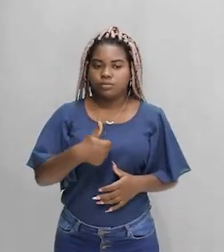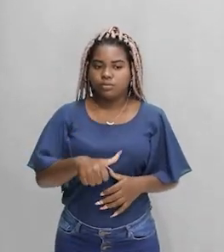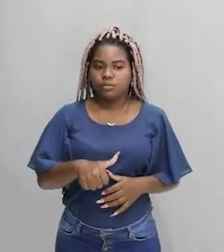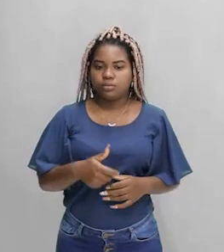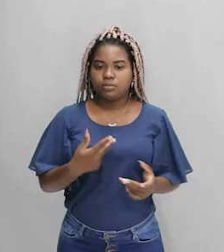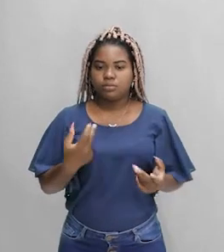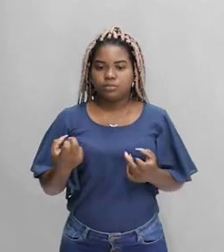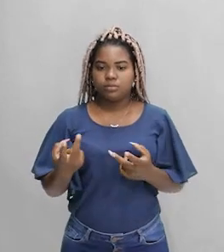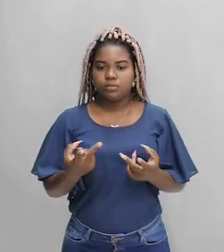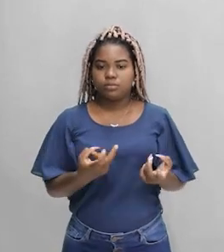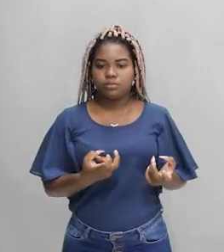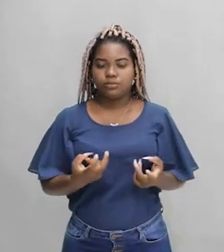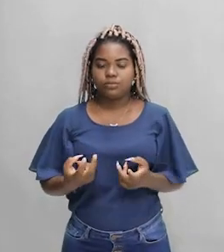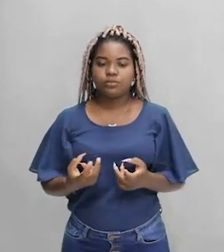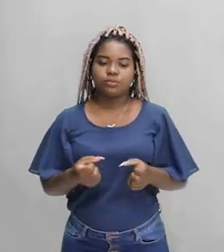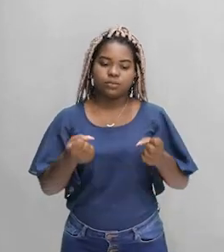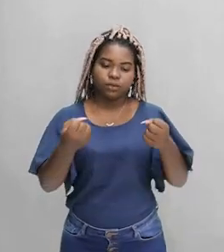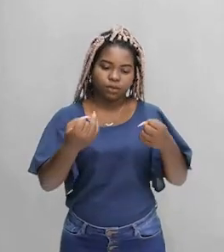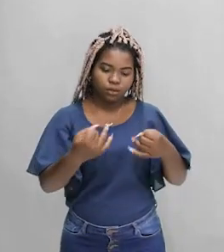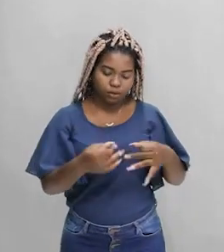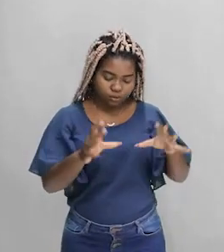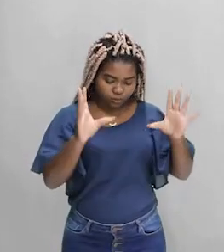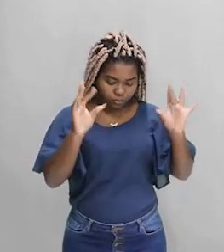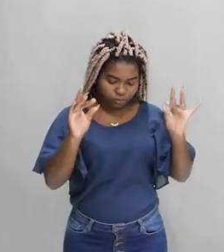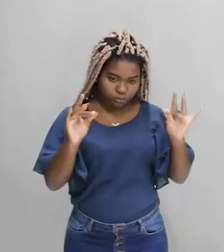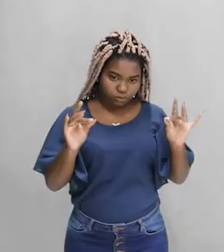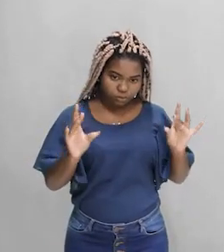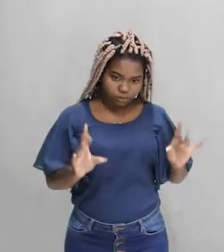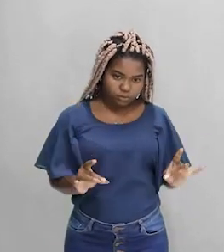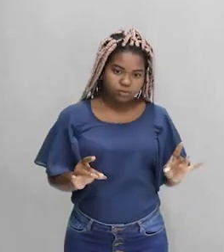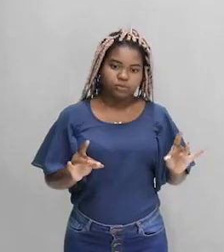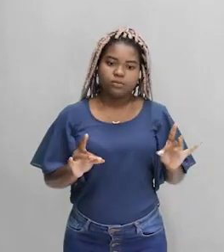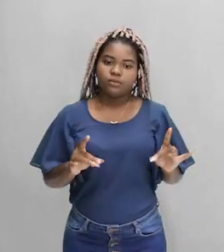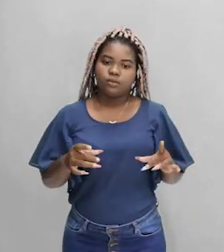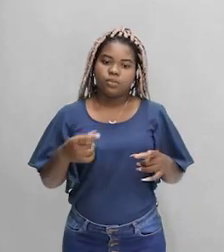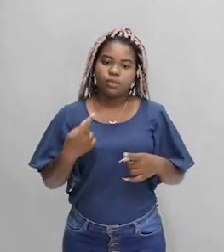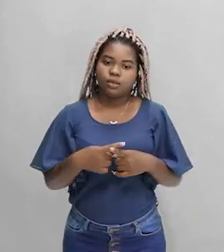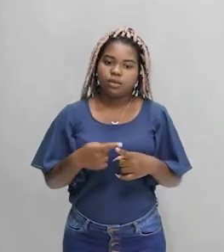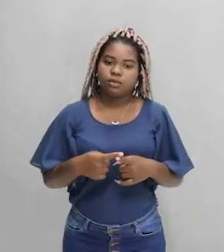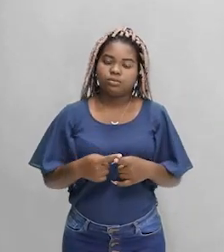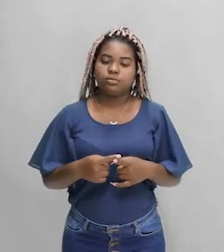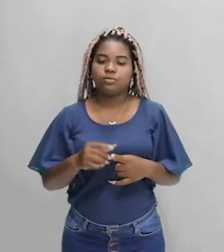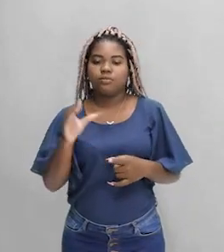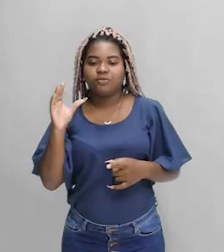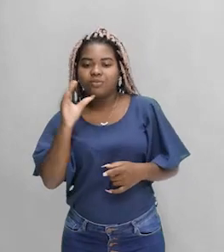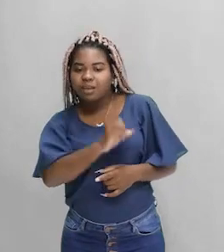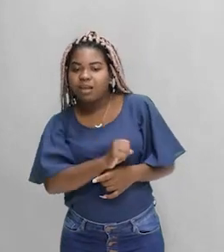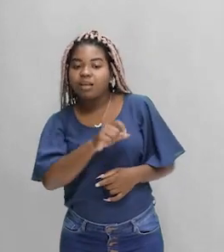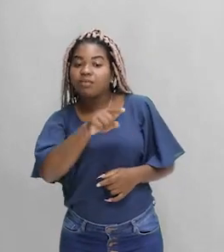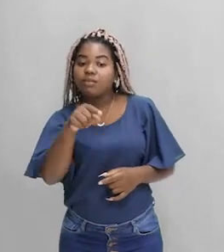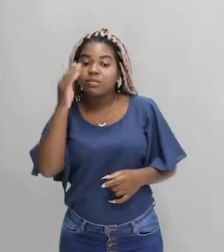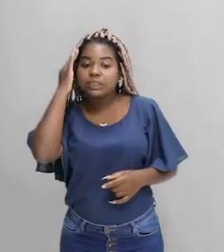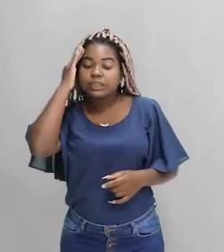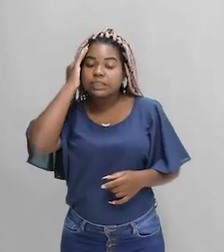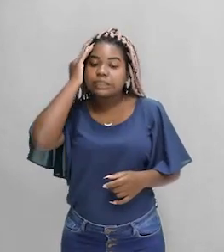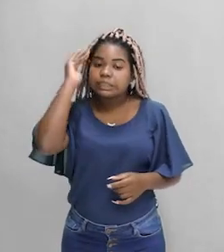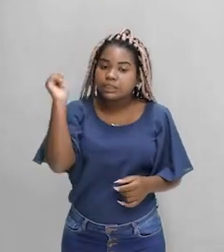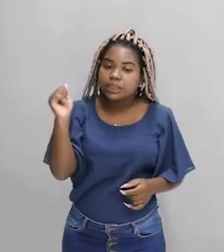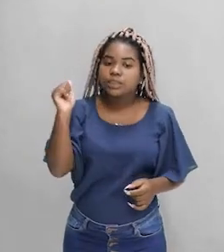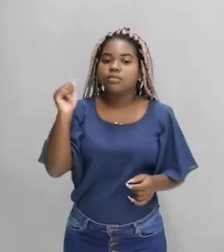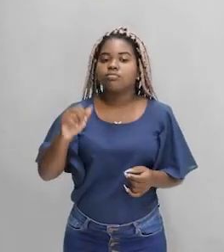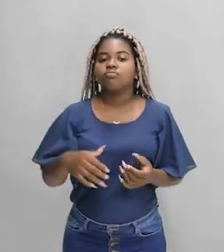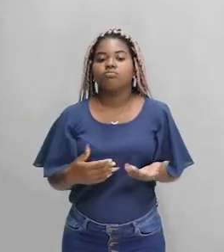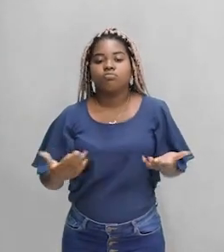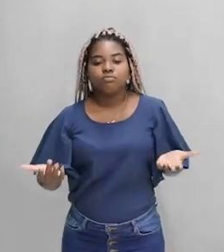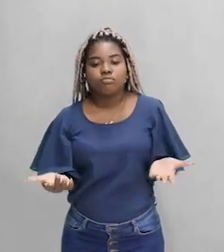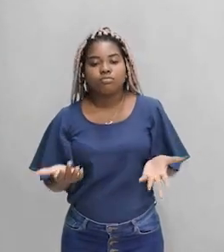aqui que a gente está explicando tudo no passo a passo, bem devagarzinho, apesar que de vez em quando eu falo um pouquinho rápido, vocês sabem, né? Então, ainda